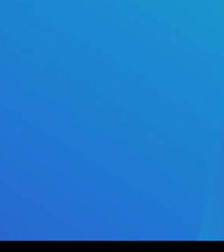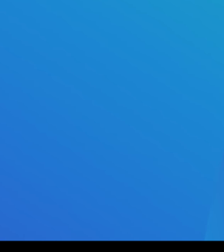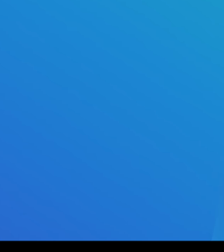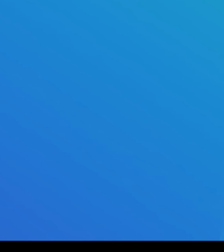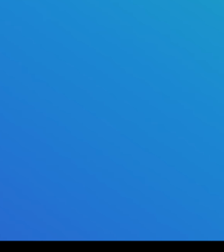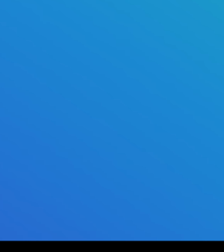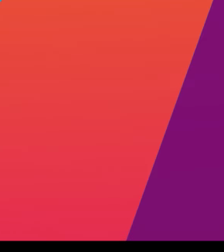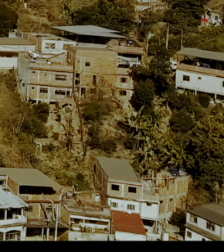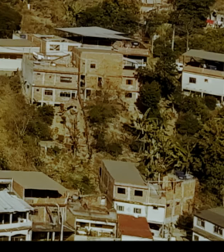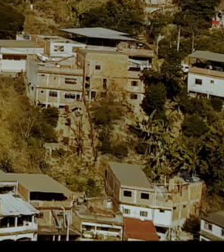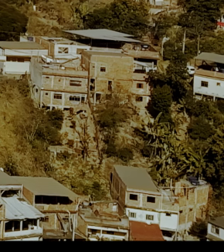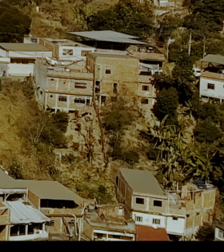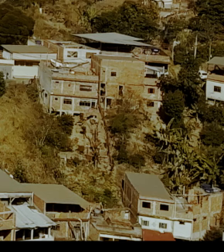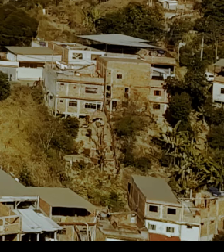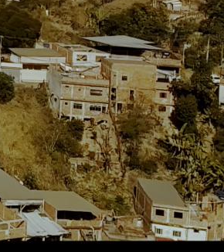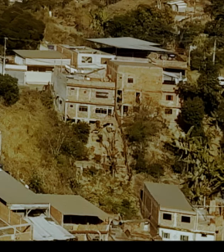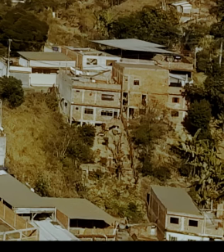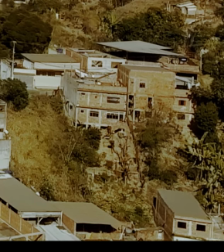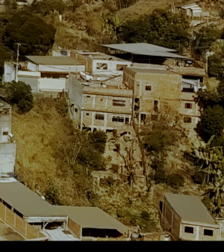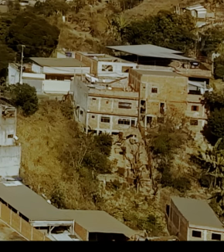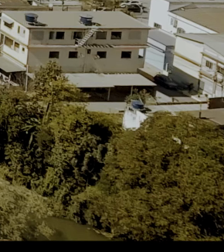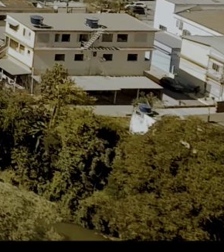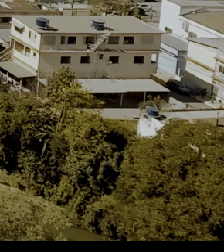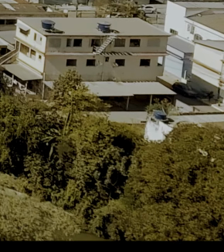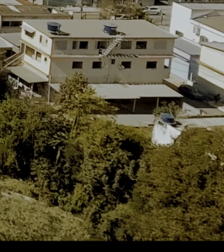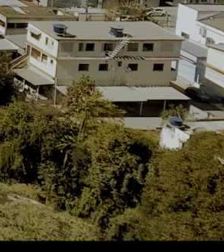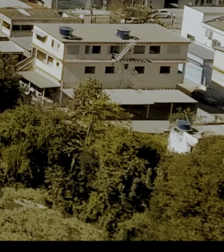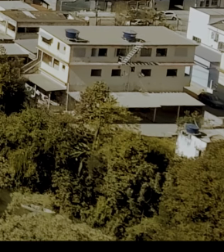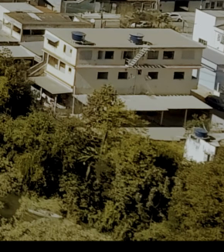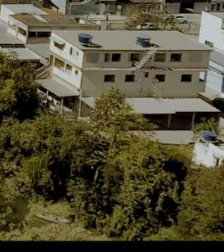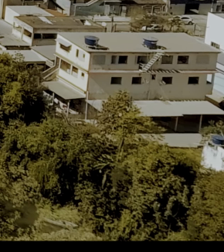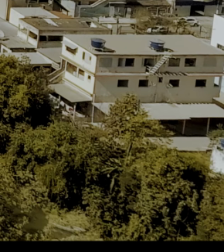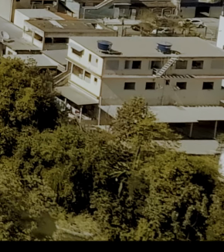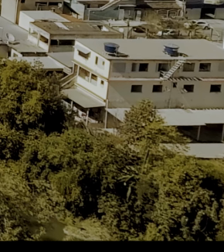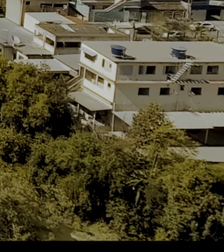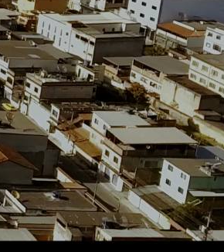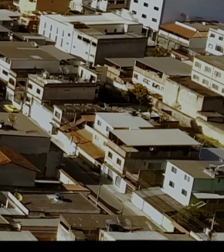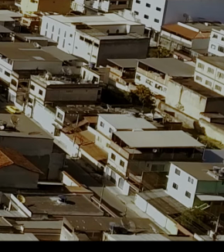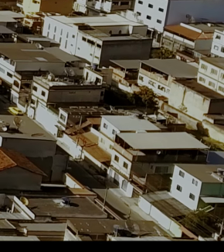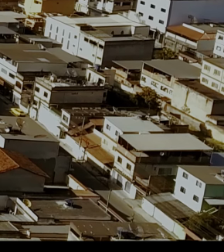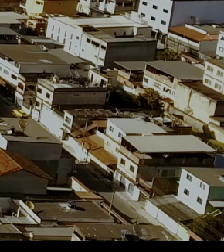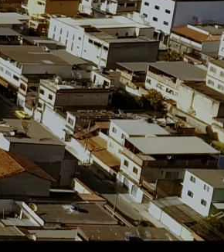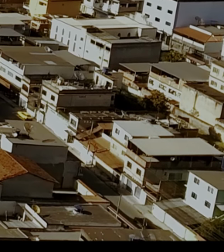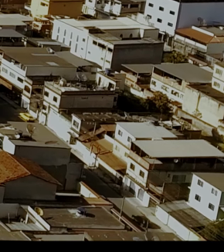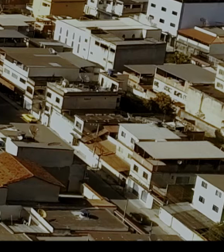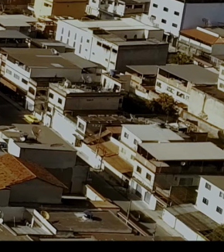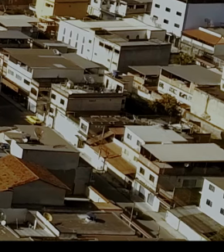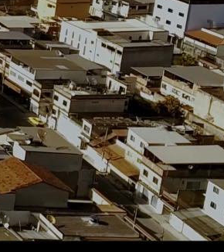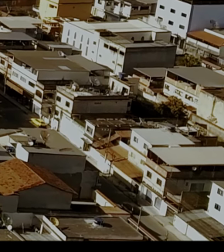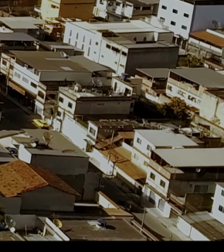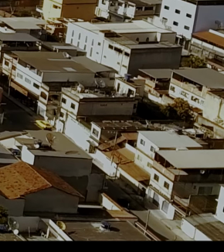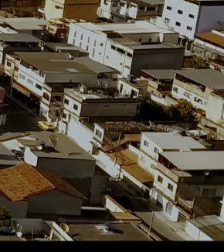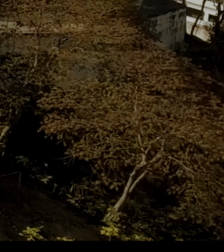Tivita. Parceria Fundação Roberto Marinho. Um passeio pelos tempos líquidos. Sociologia, Ensino Médio, Barra Mansa, Rio de Janeiro. Rodrigo